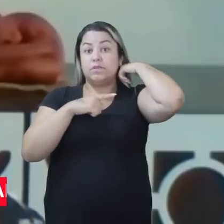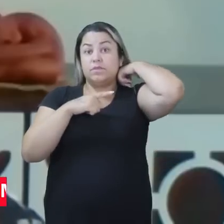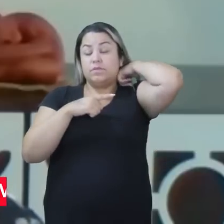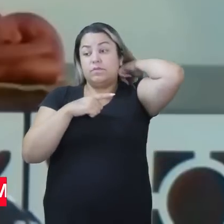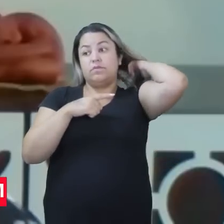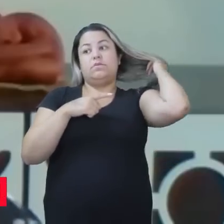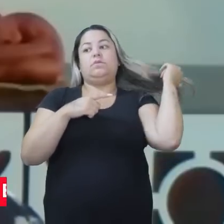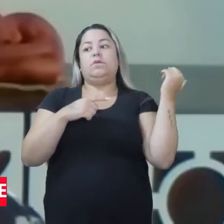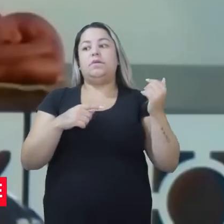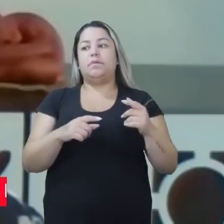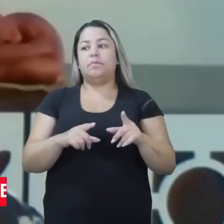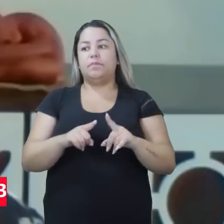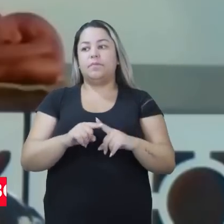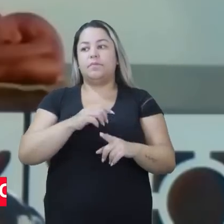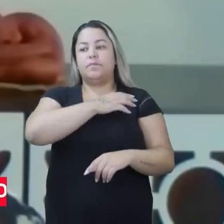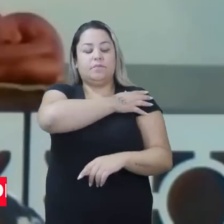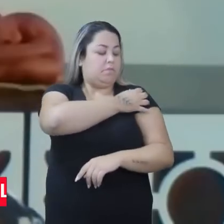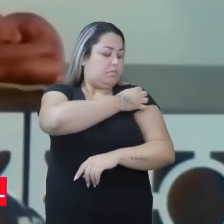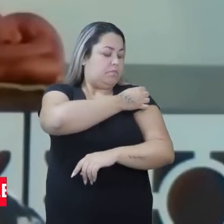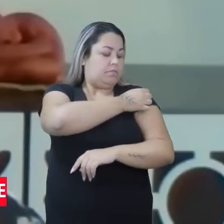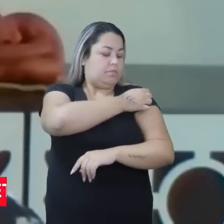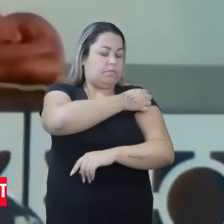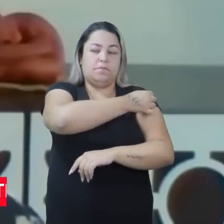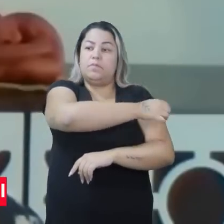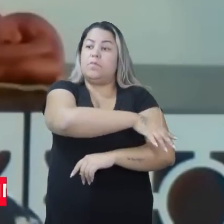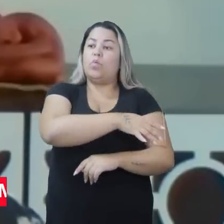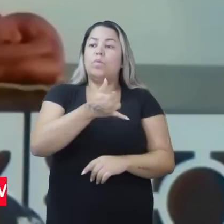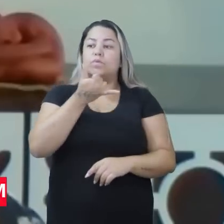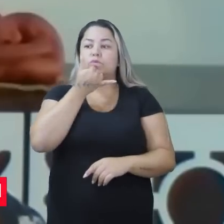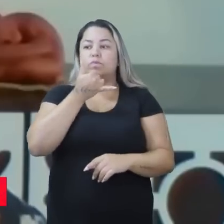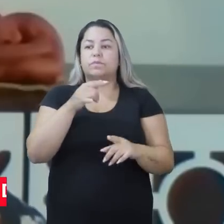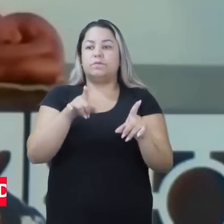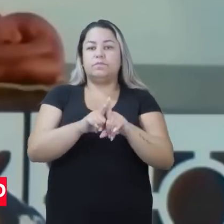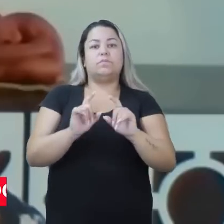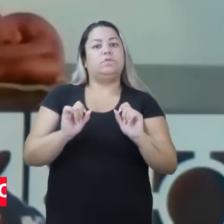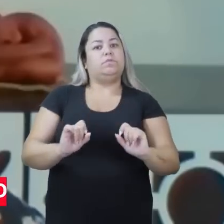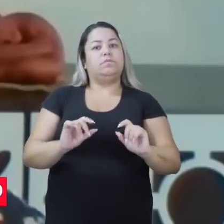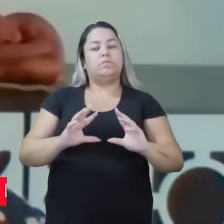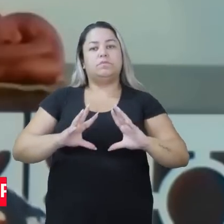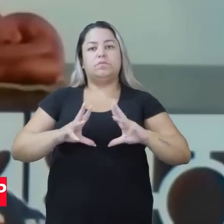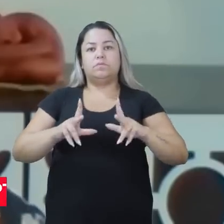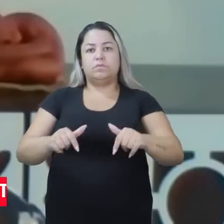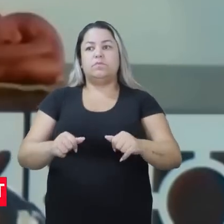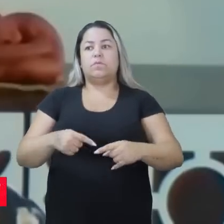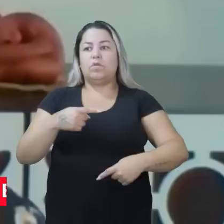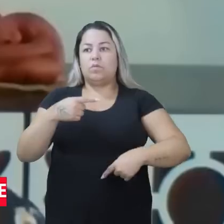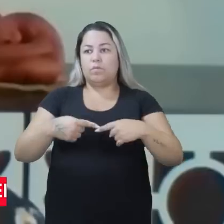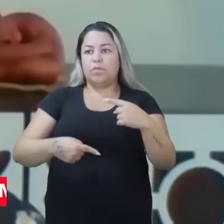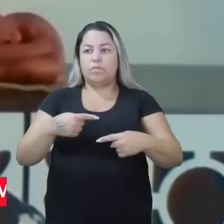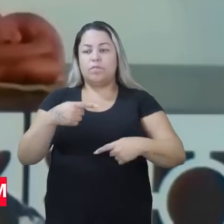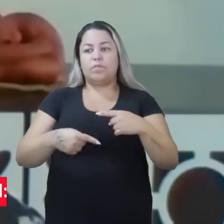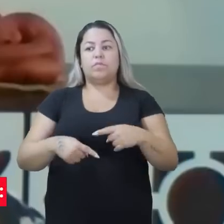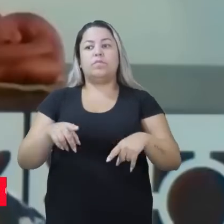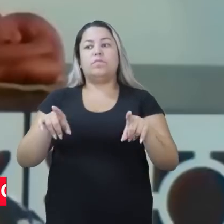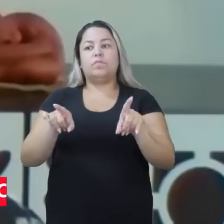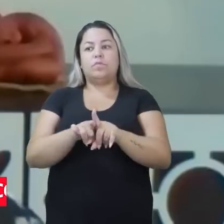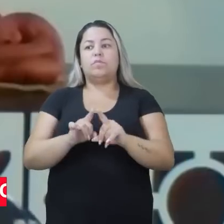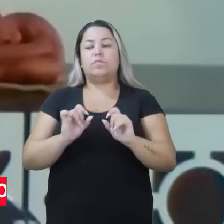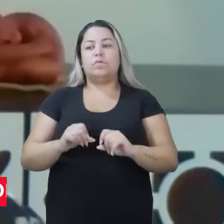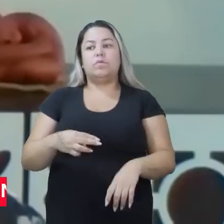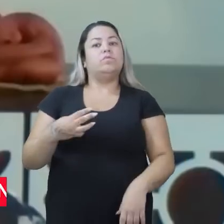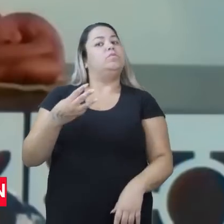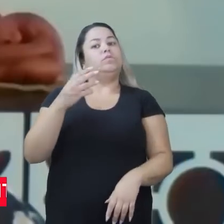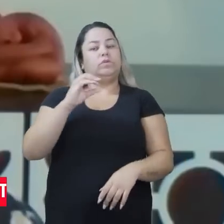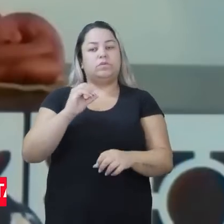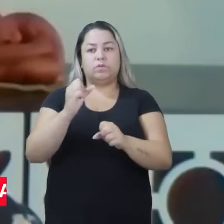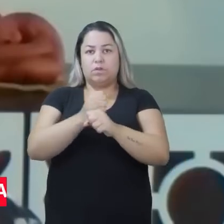4 estrelas, olhando especialmente para toda a nossa trajetória política, que fora os últimos 30 anos,